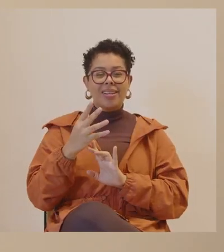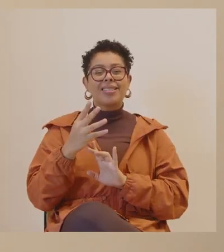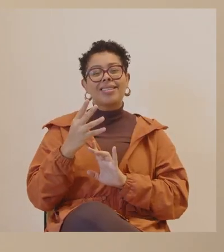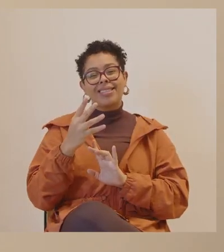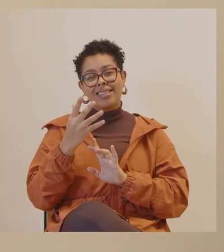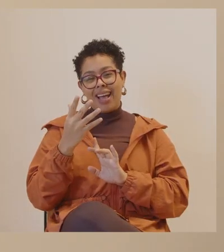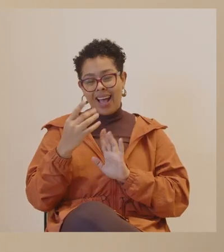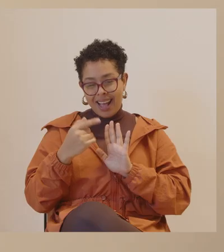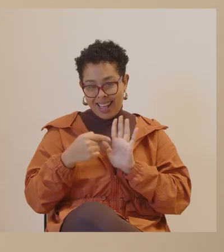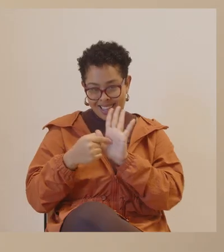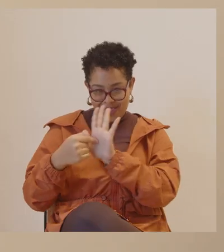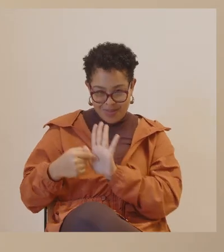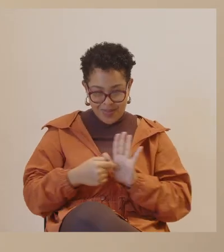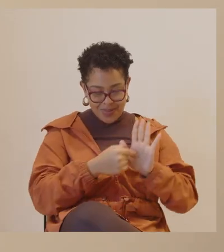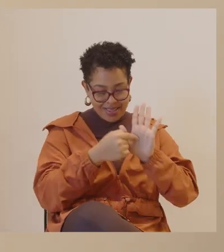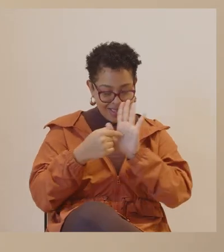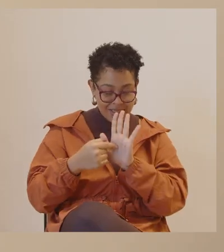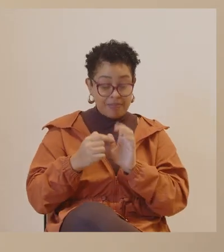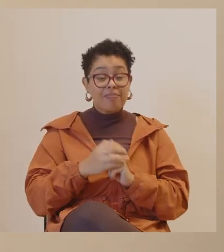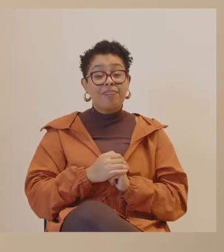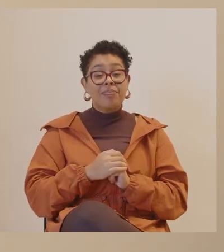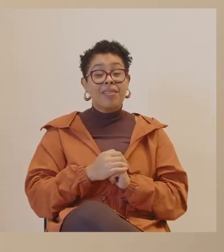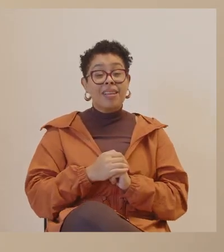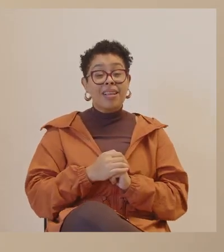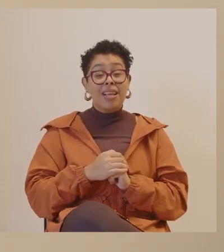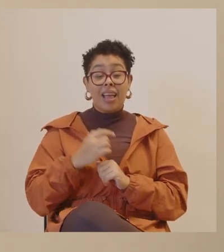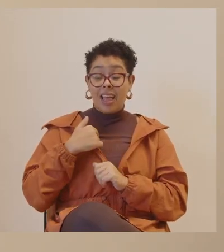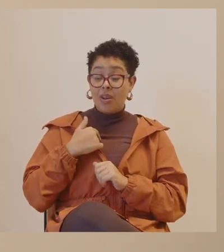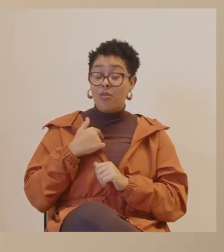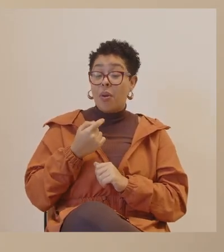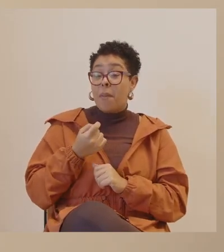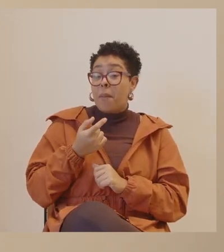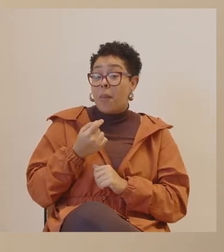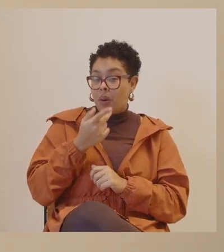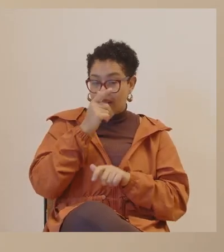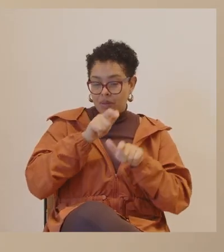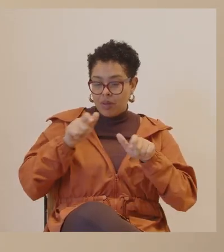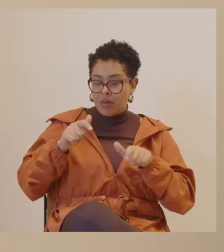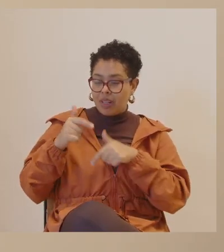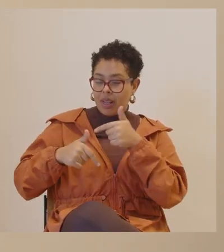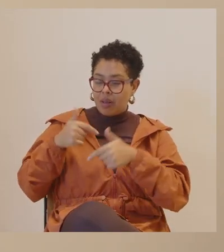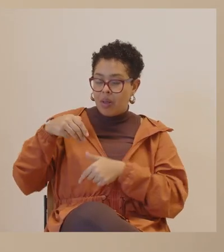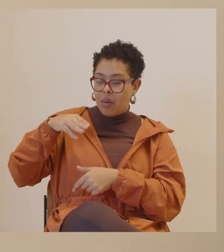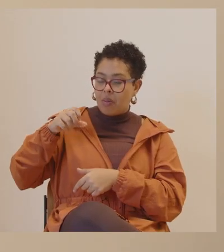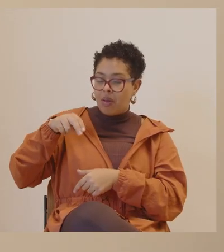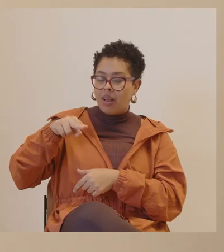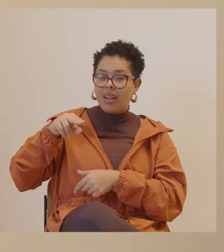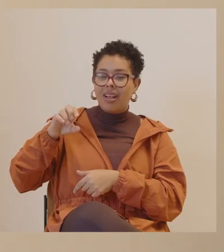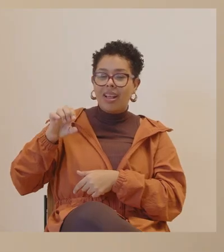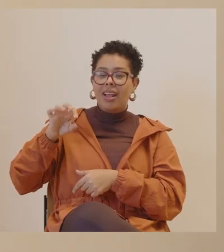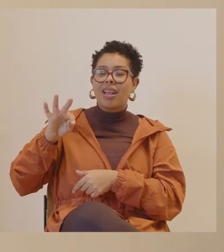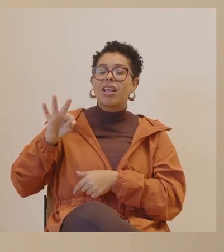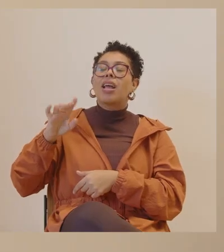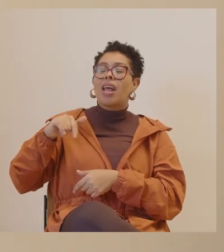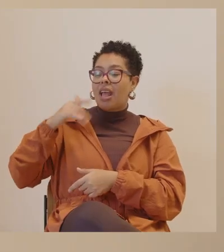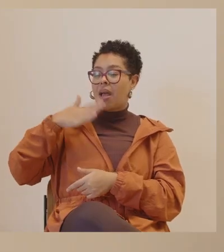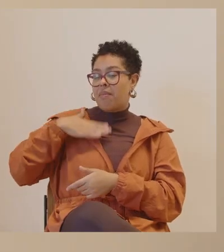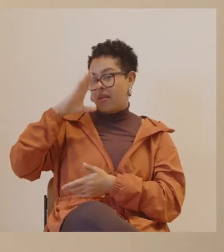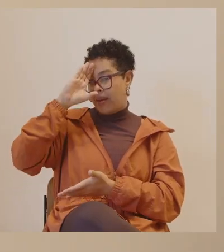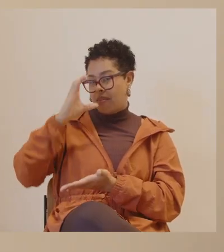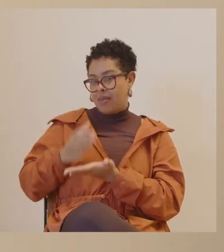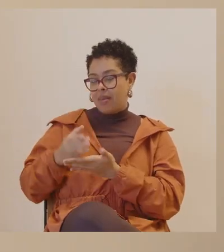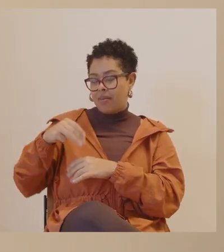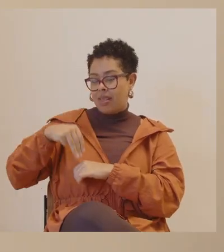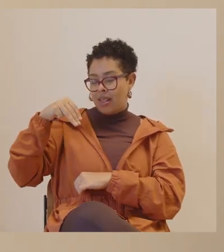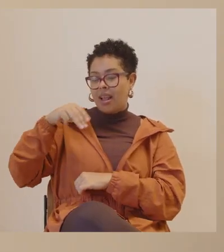Modéstia à parte, eu fui das poucas pessoas que trabalhou com Monet no Brasil, então, que era a minha tese de mestrado, que é o livro que o André